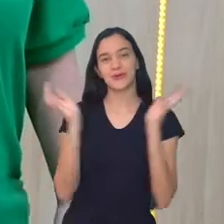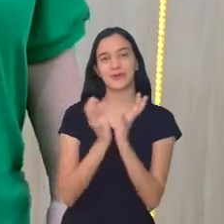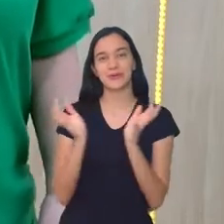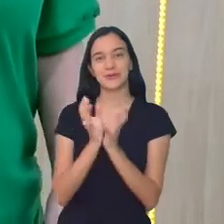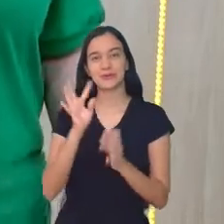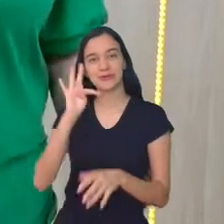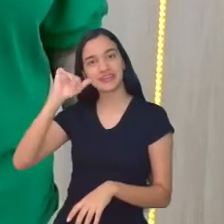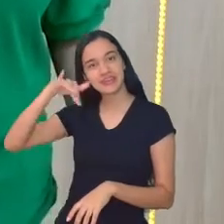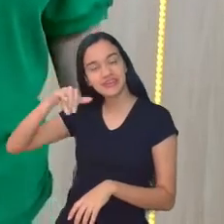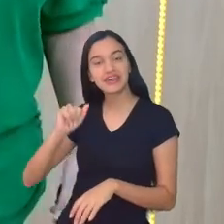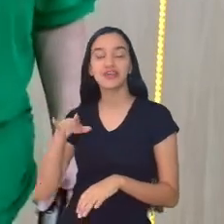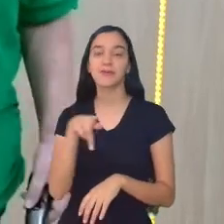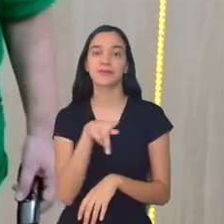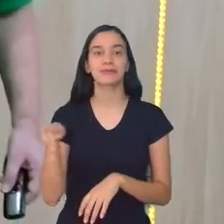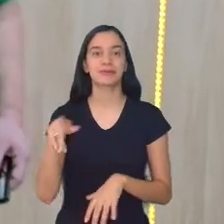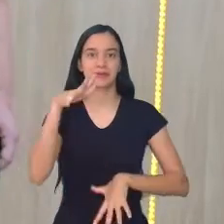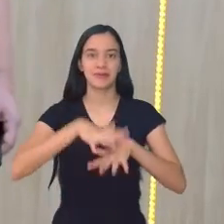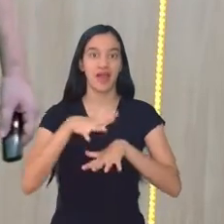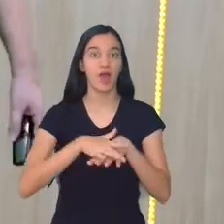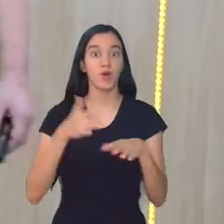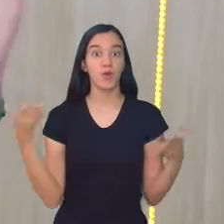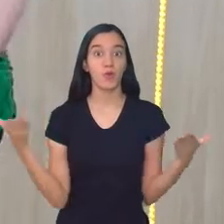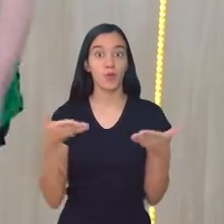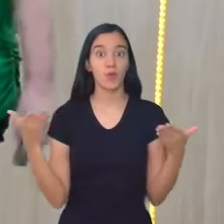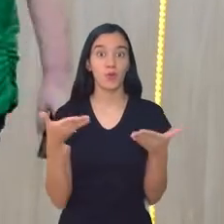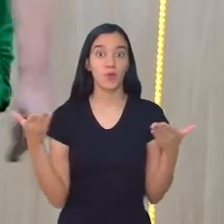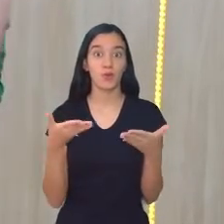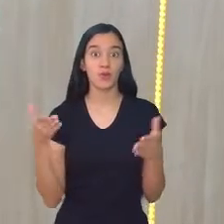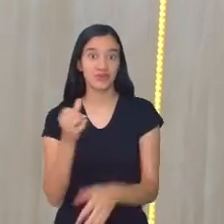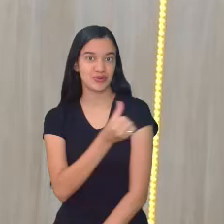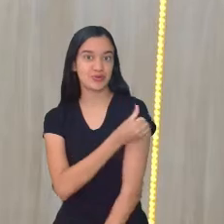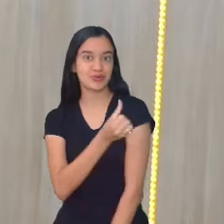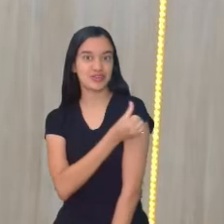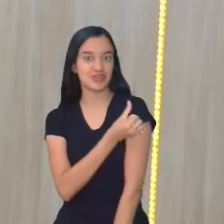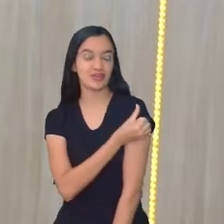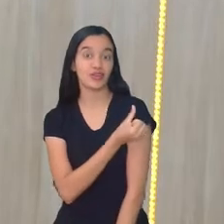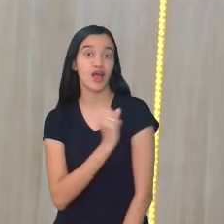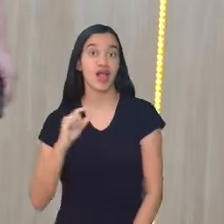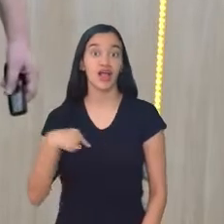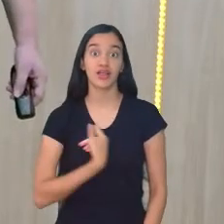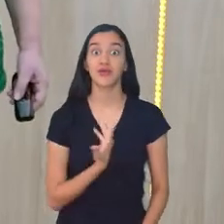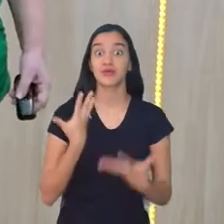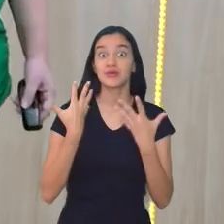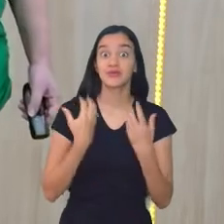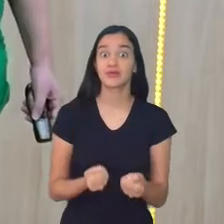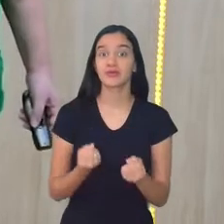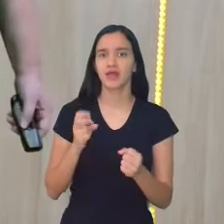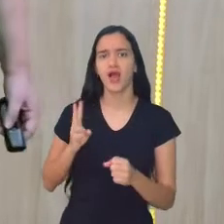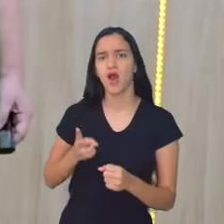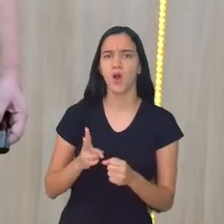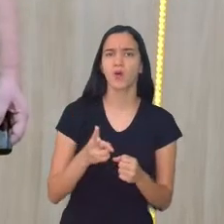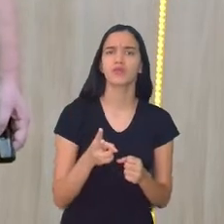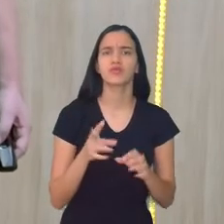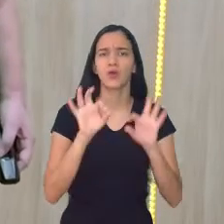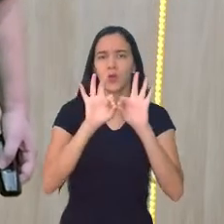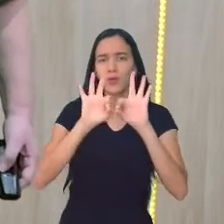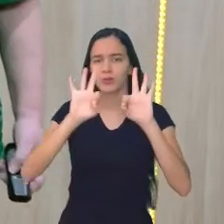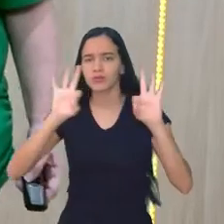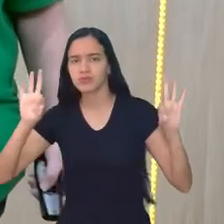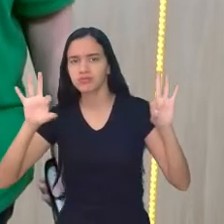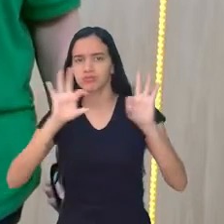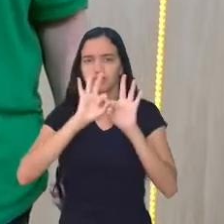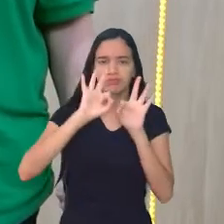Sou Tânia Paredes, professora de matemática, e hoje, na aula do 6º ano, vamos dar continuidade à unidade